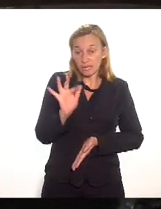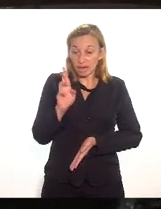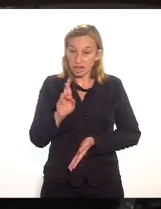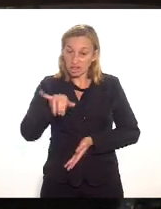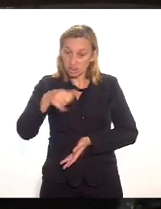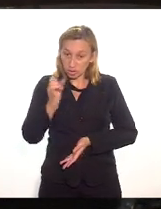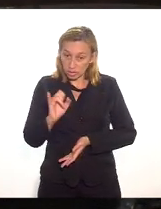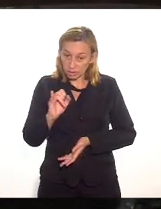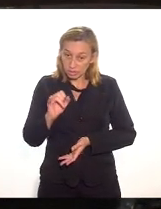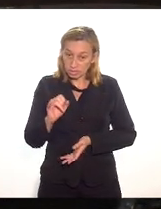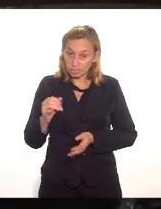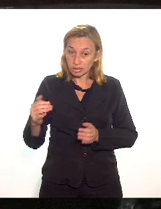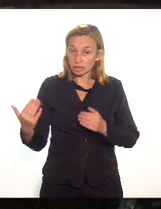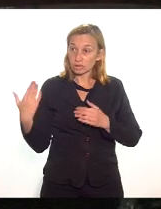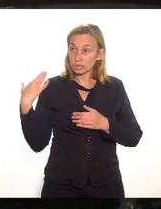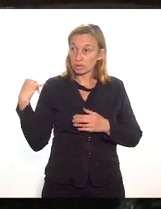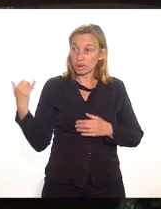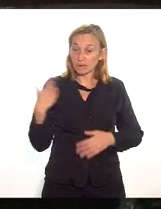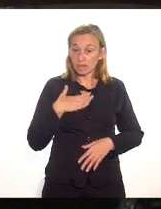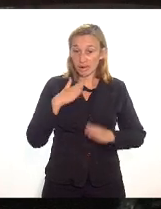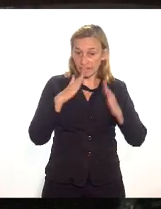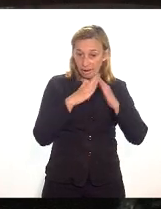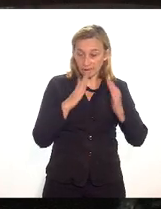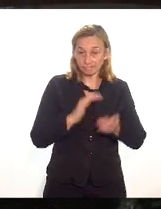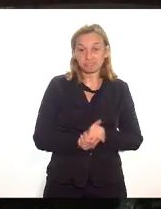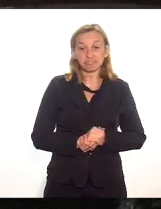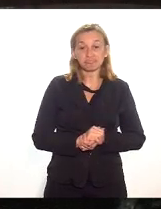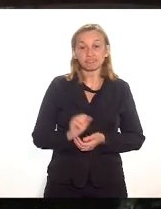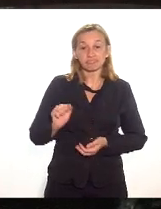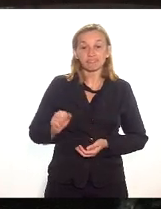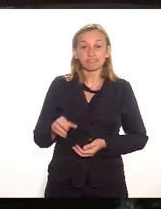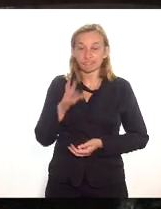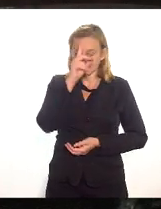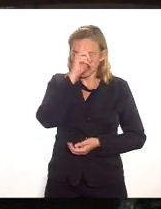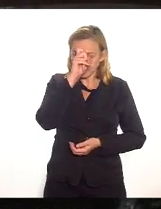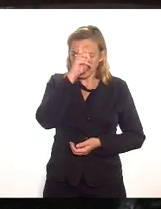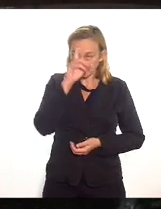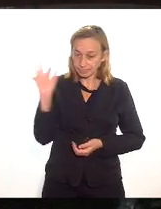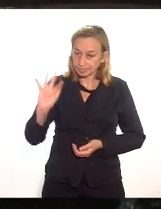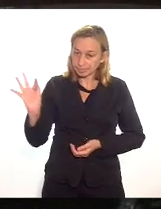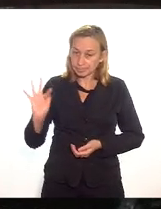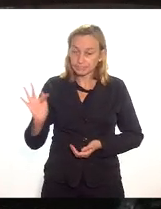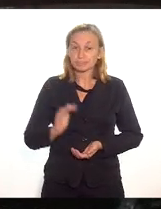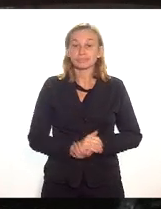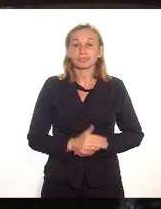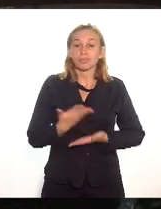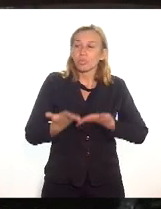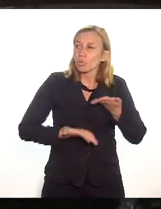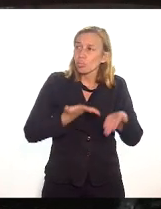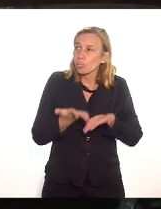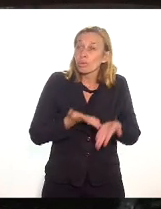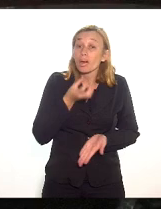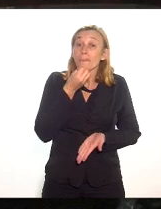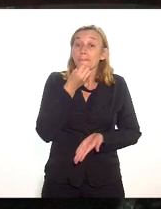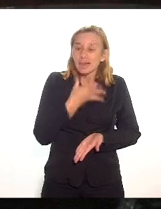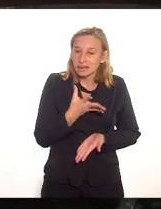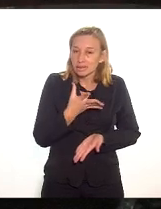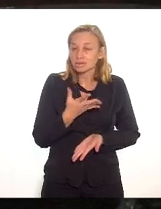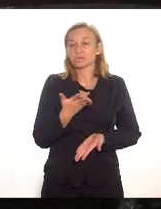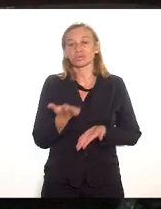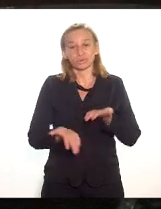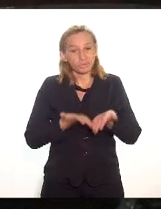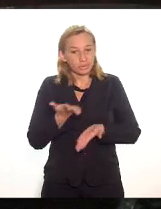da minha casa, na Ilha do Fundão, ali no Hospital Universitário. Fui cuidada, muito bem cuidada pela